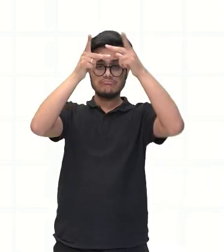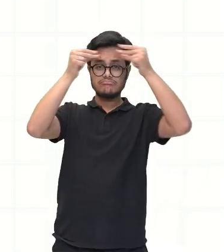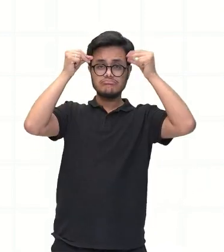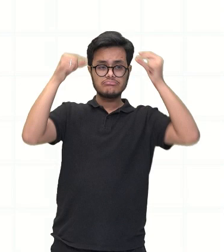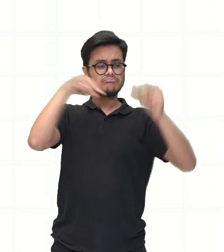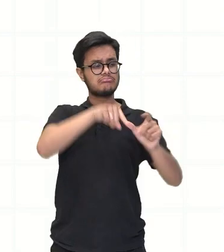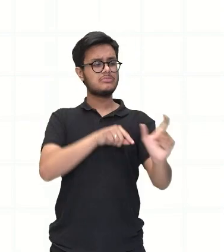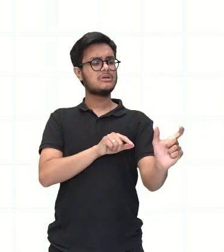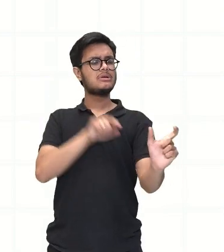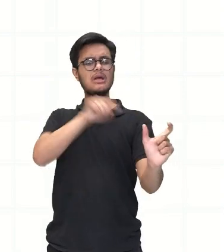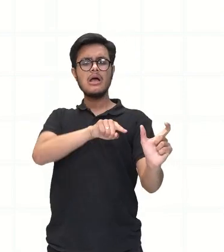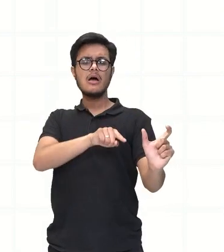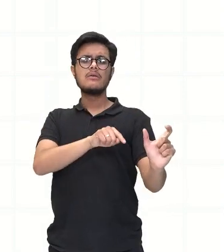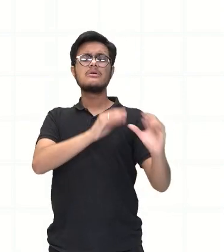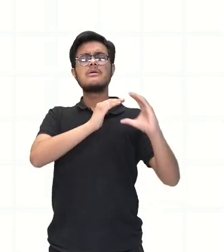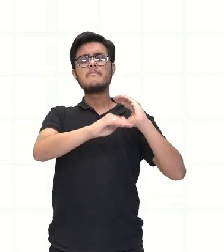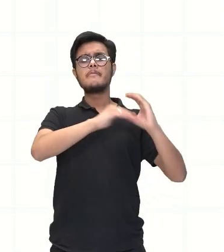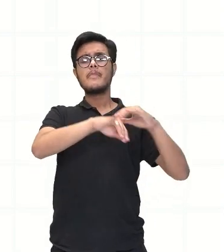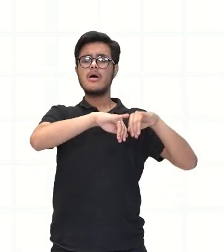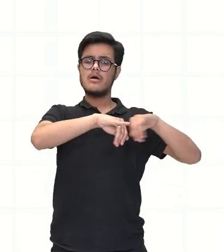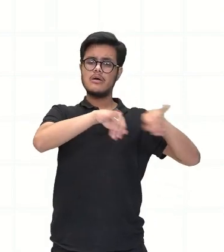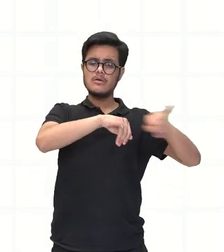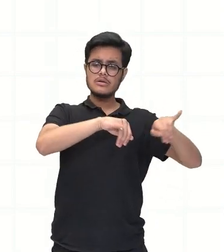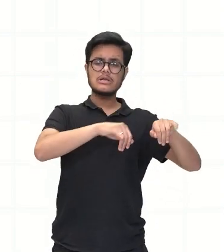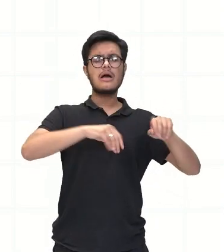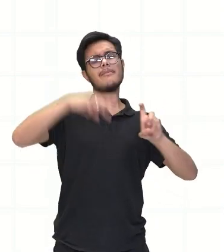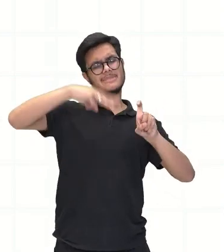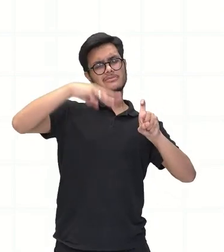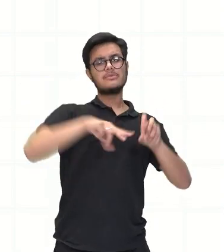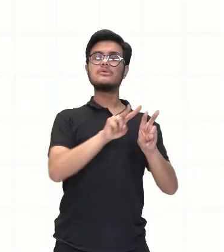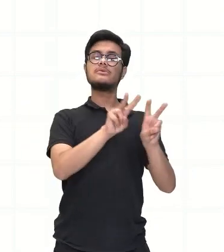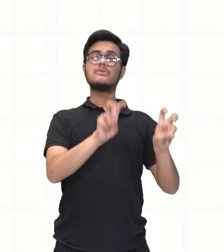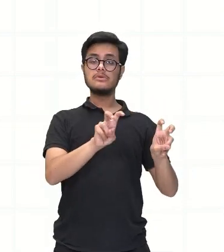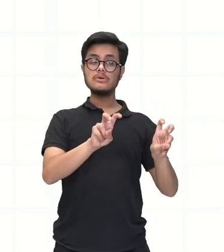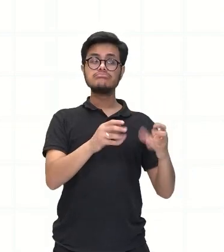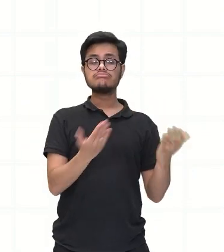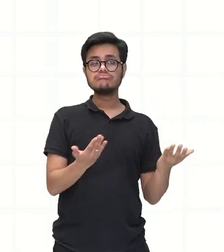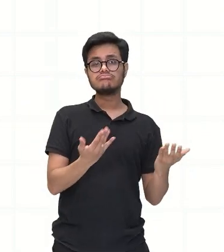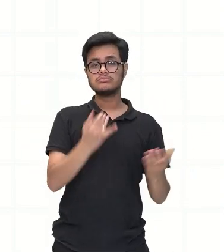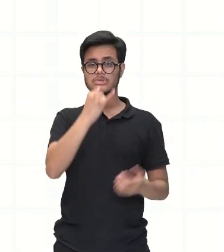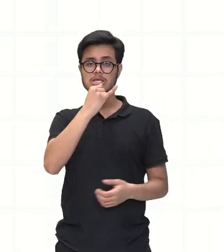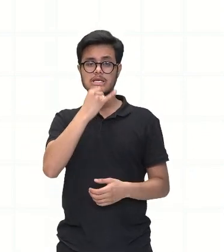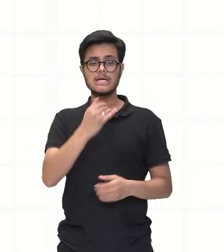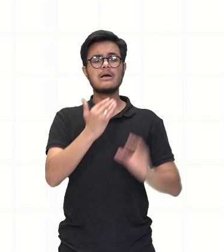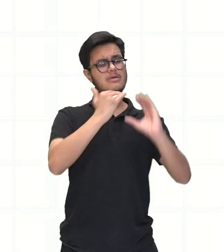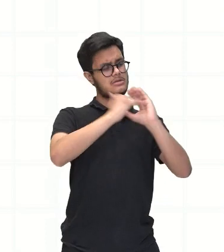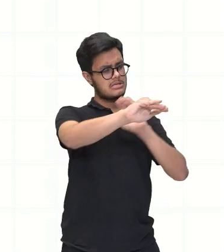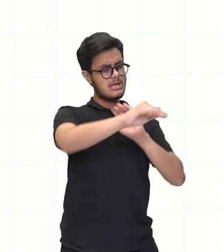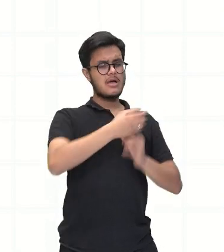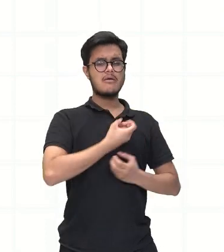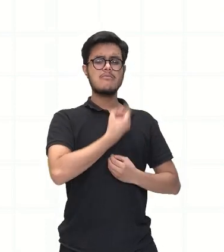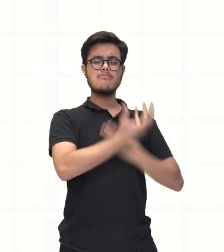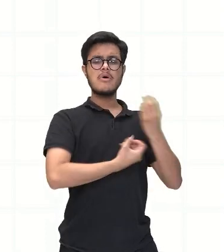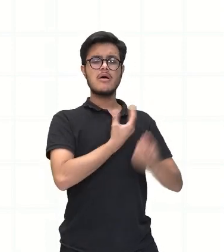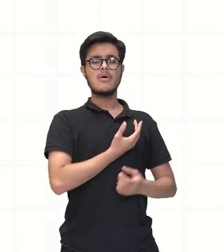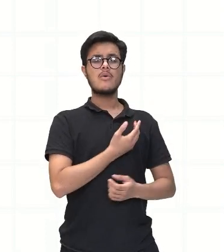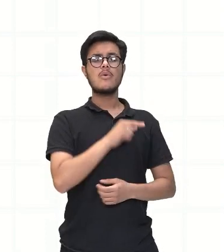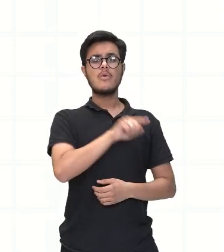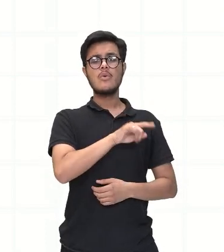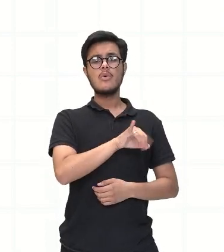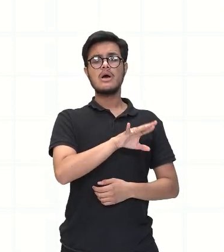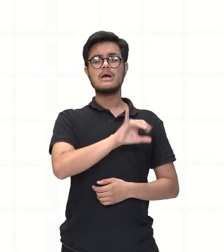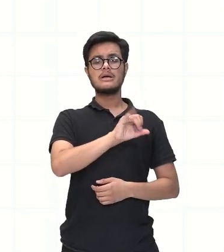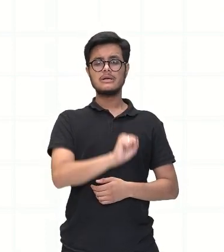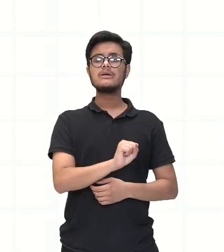que era uma mensageira, segundo a mitologia, e quando ela ia entregar a mensagem, ela deixava